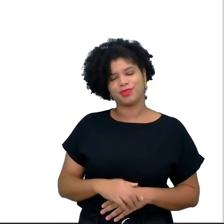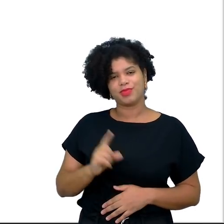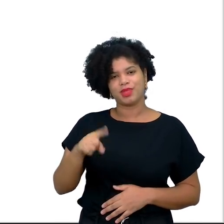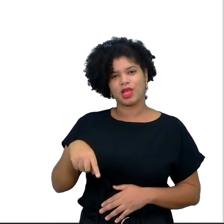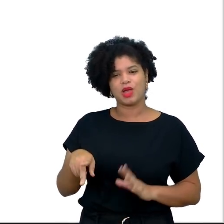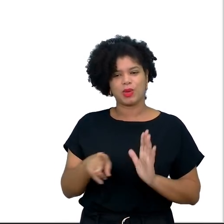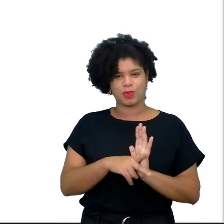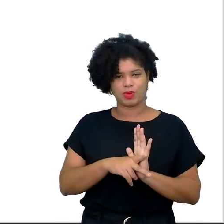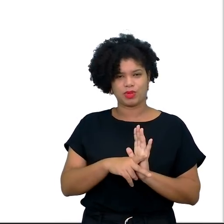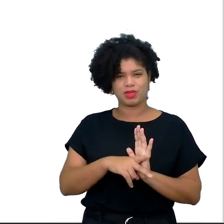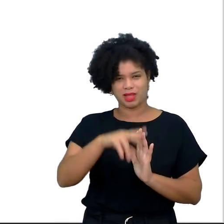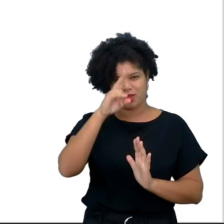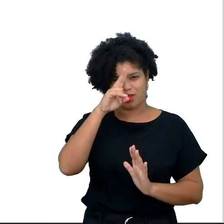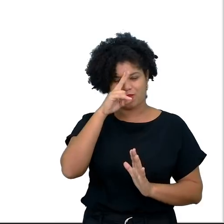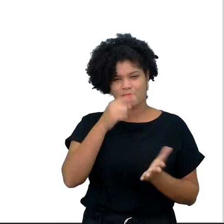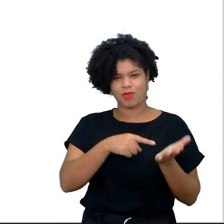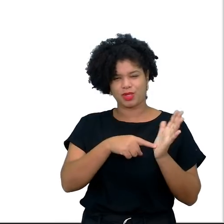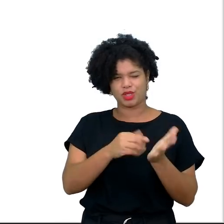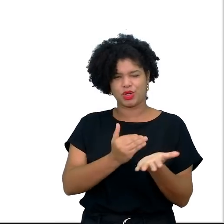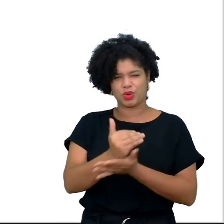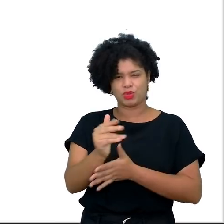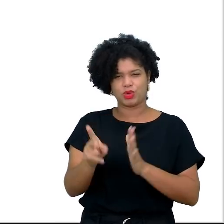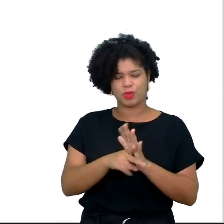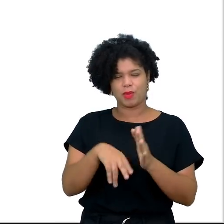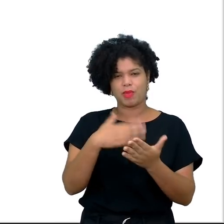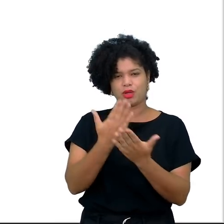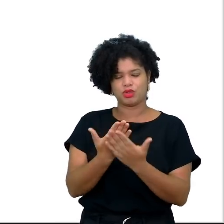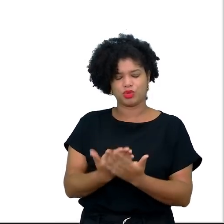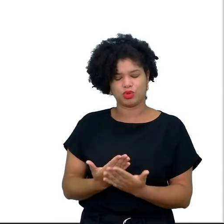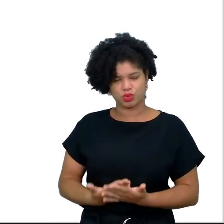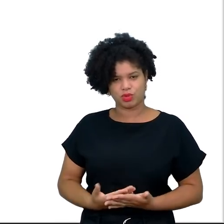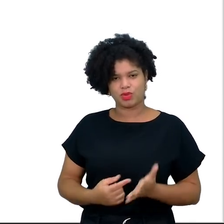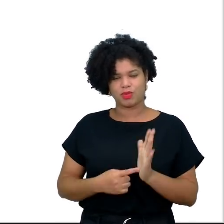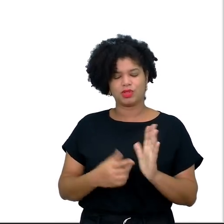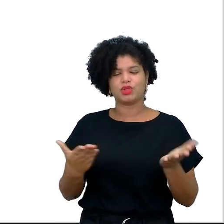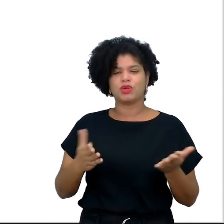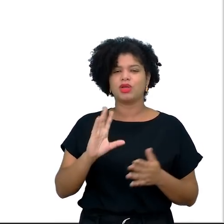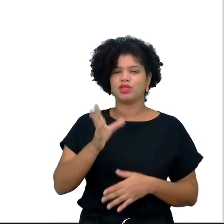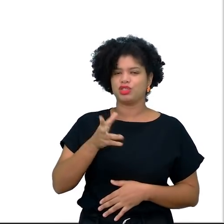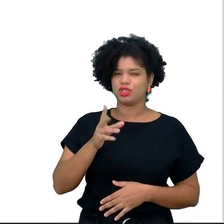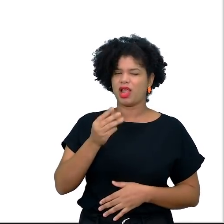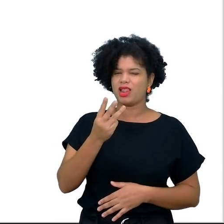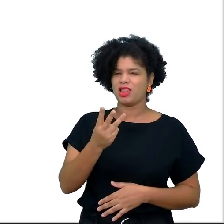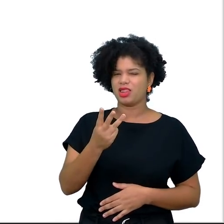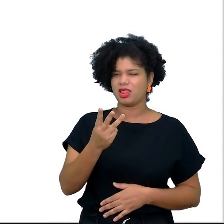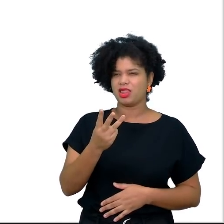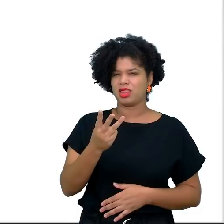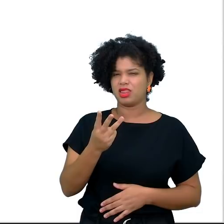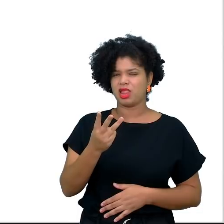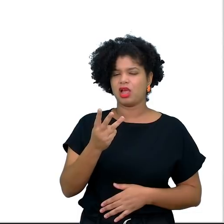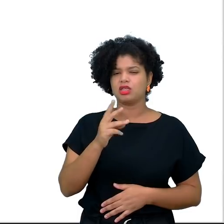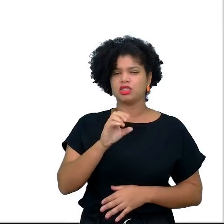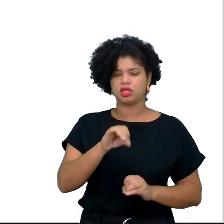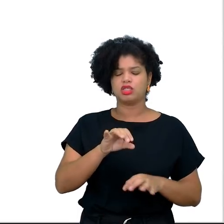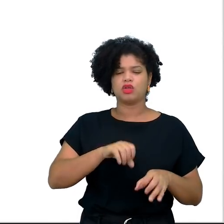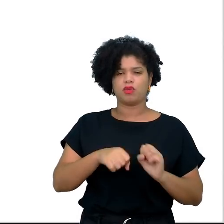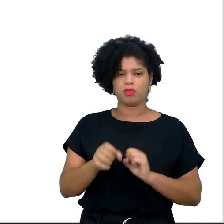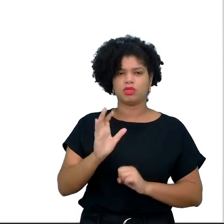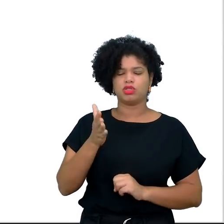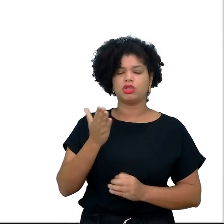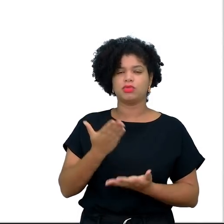esquema que eu trago bem no comecinho dos nossos estudos, que eu estou trazendo, ele já tem umas três formações